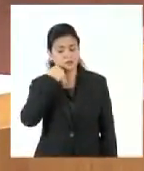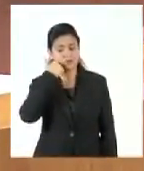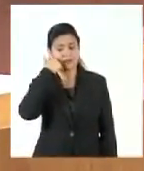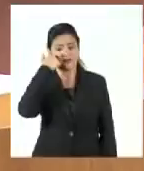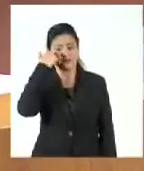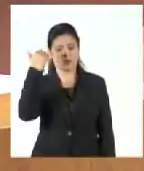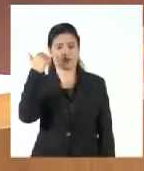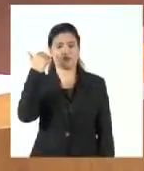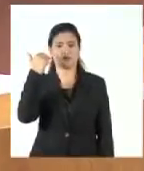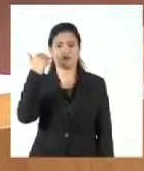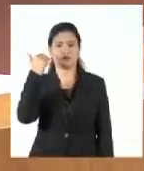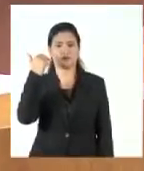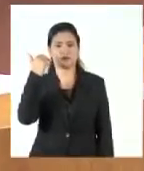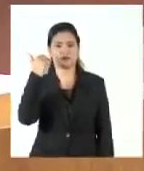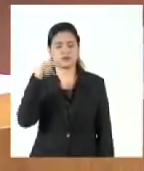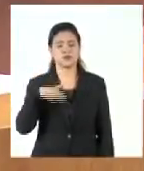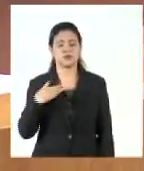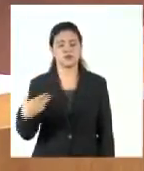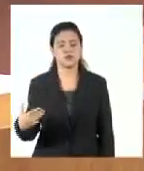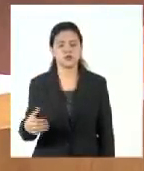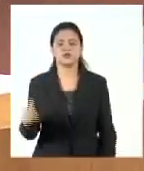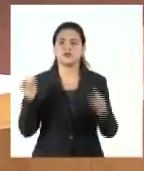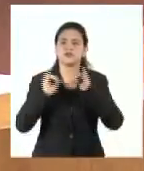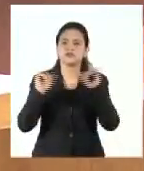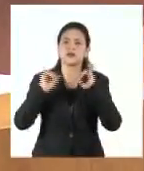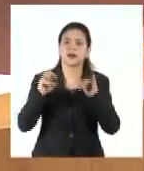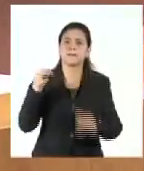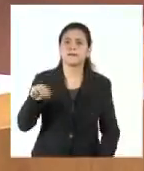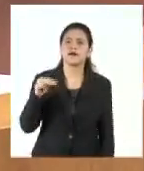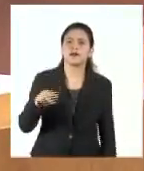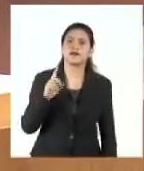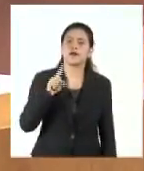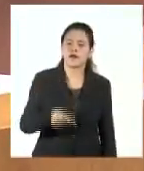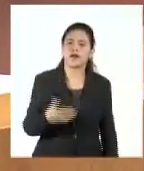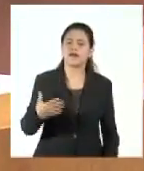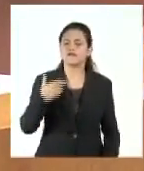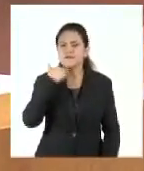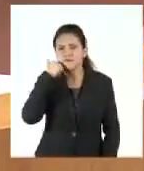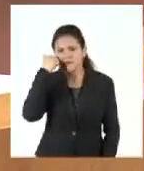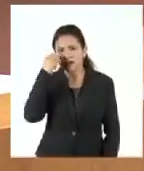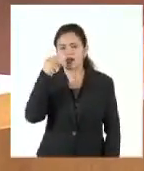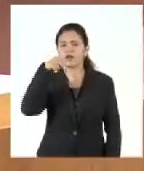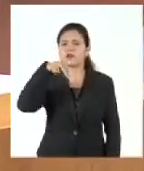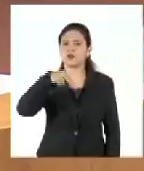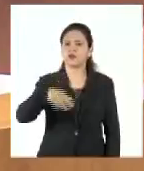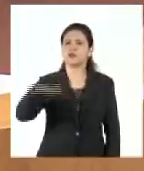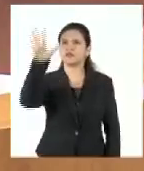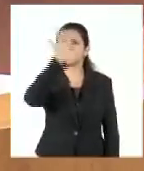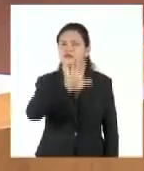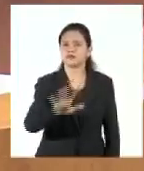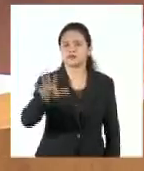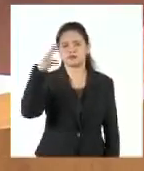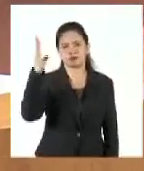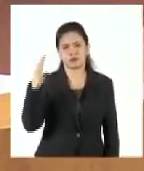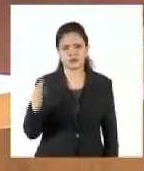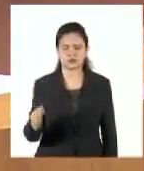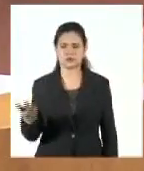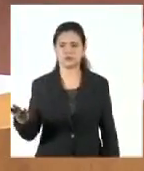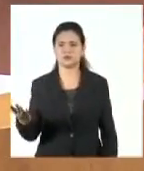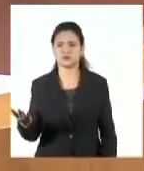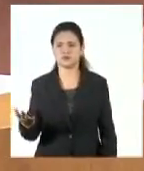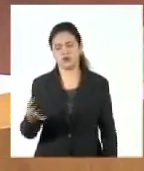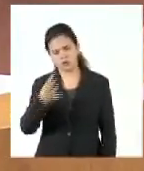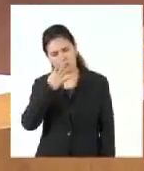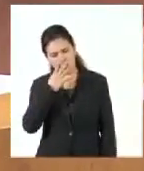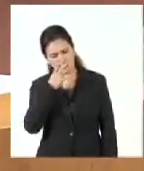Vergonha é isso, quando falam que o Maranhão era motivo de vergonha nacional. Se for analisar só